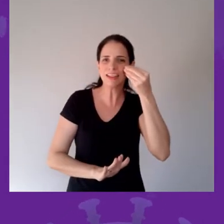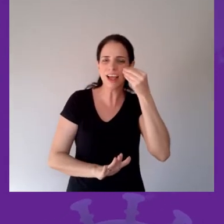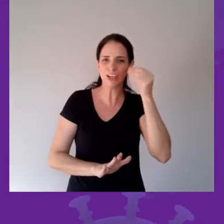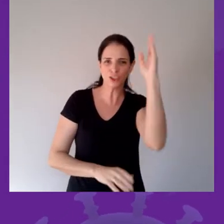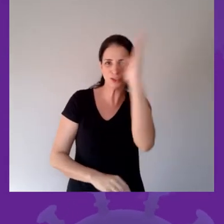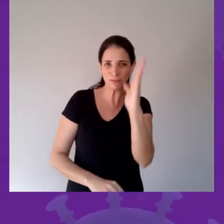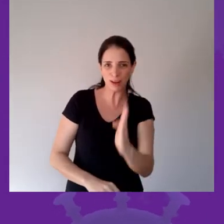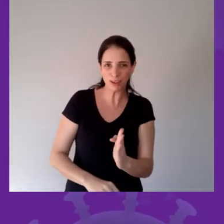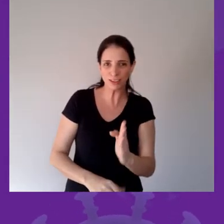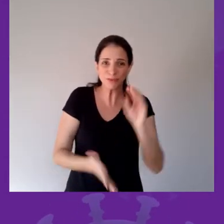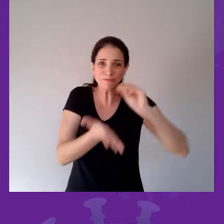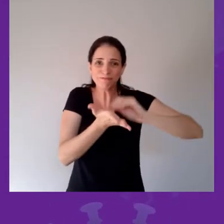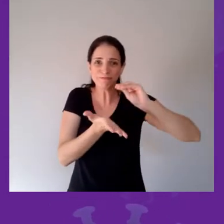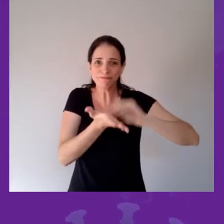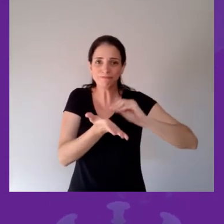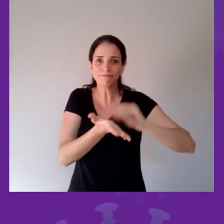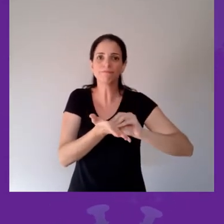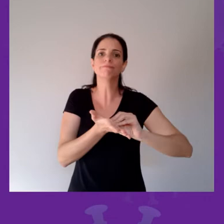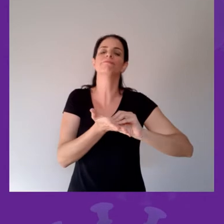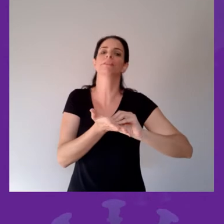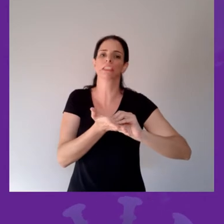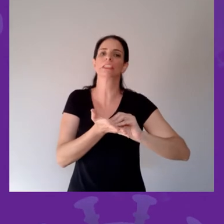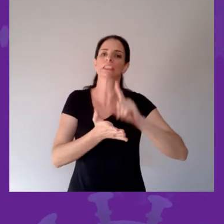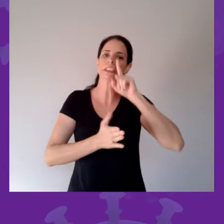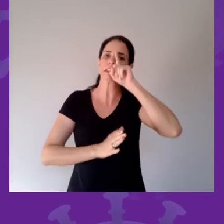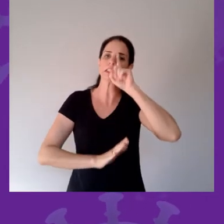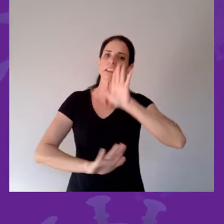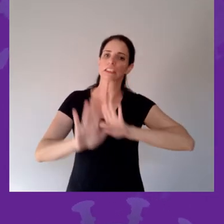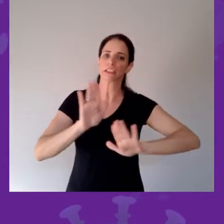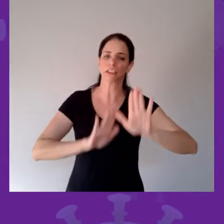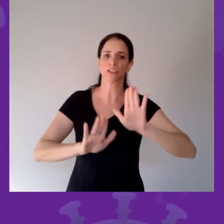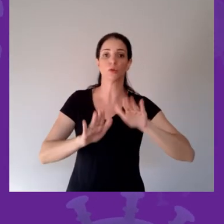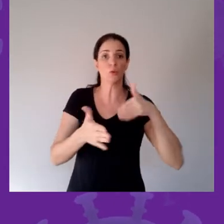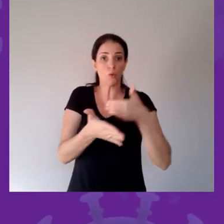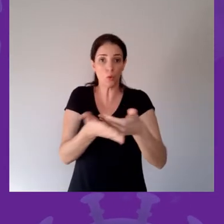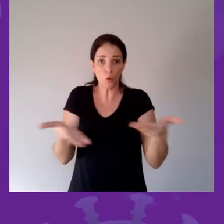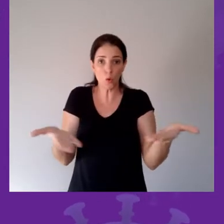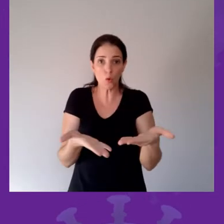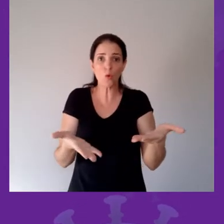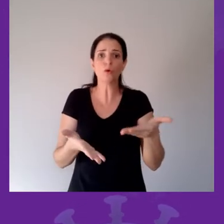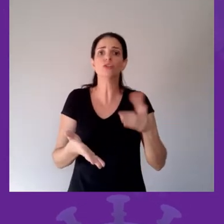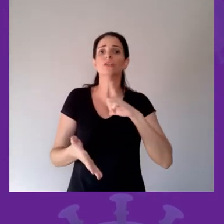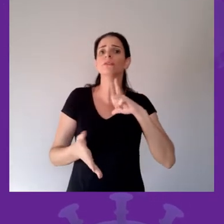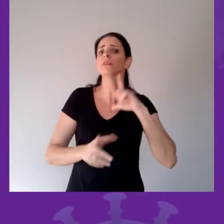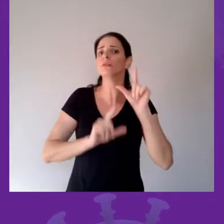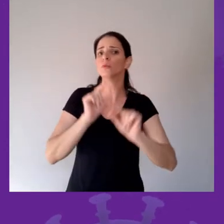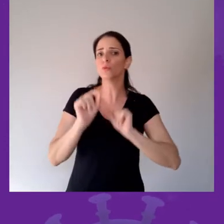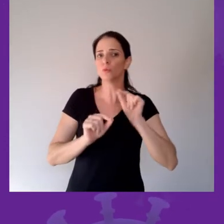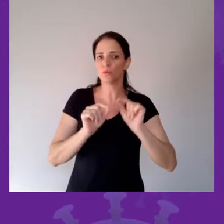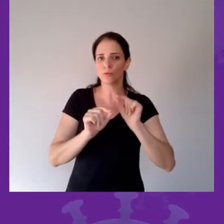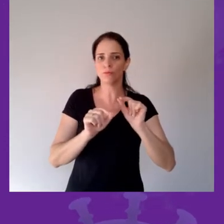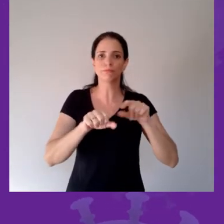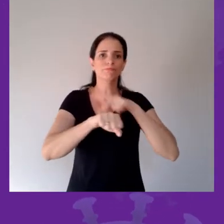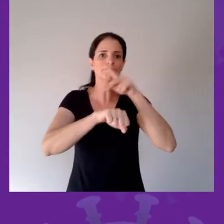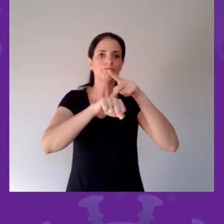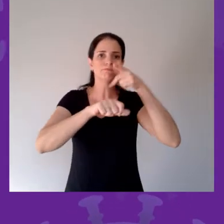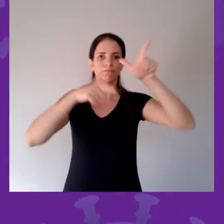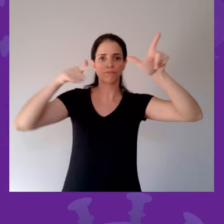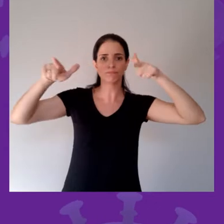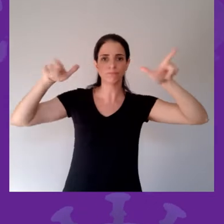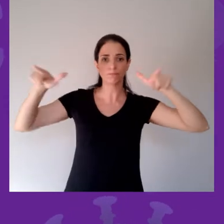decisão extremamente difícil e arriscada. Mas realmente o que nós temos até hoje é a experiência